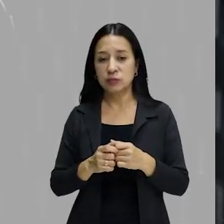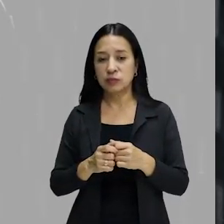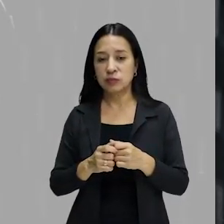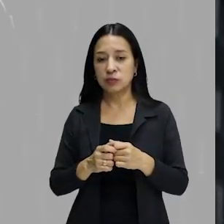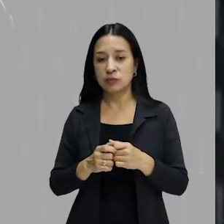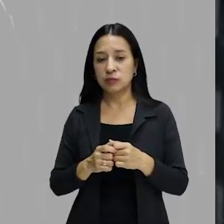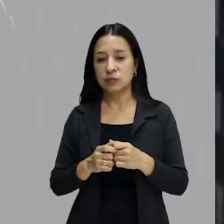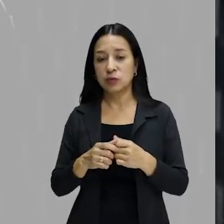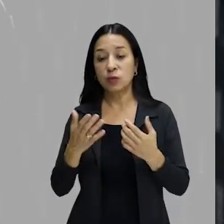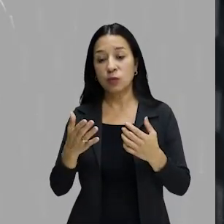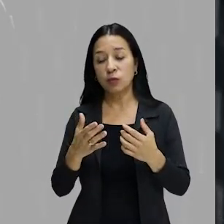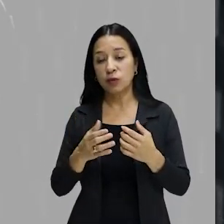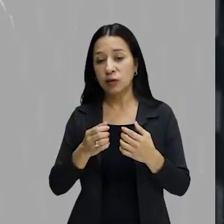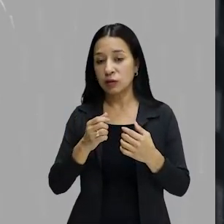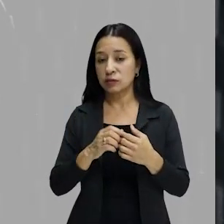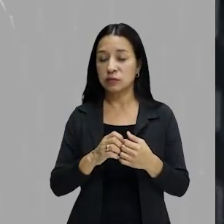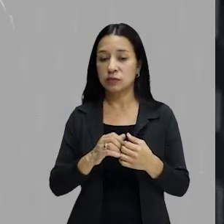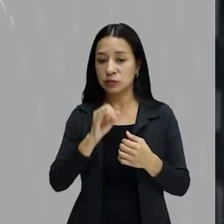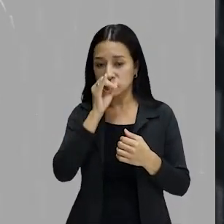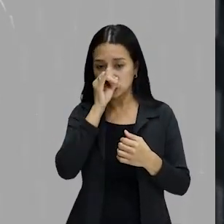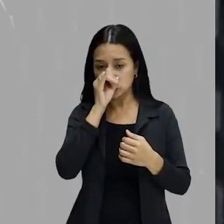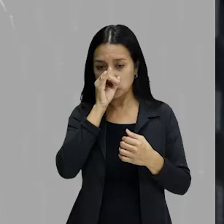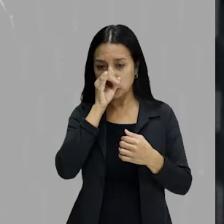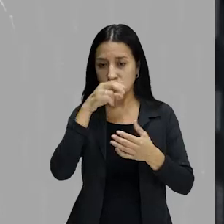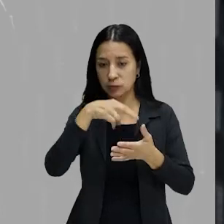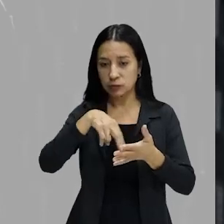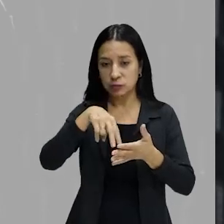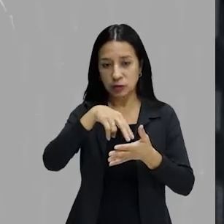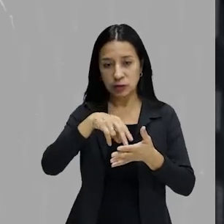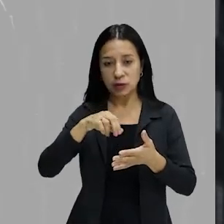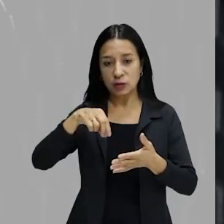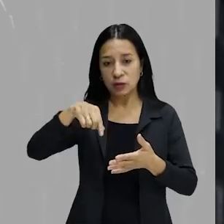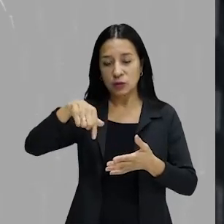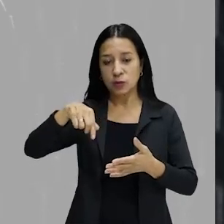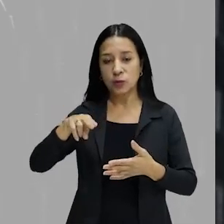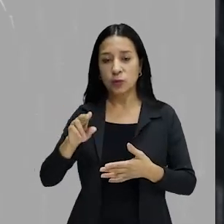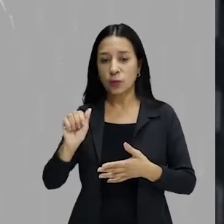os porcos bailam. Ou quando aqui? Ideia de